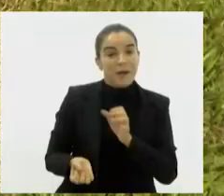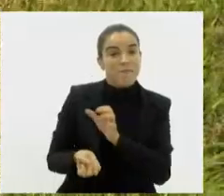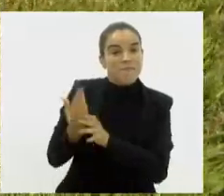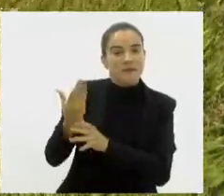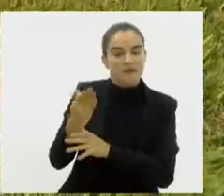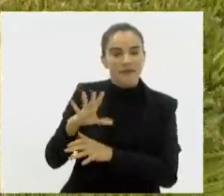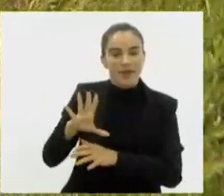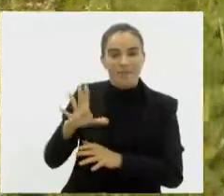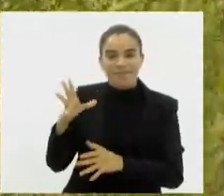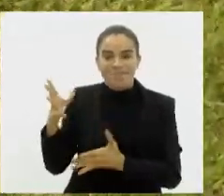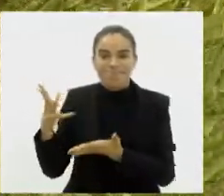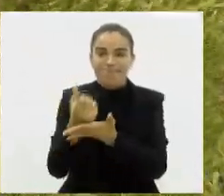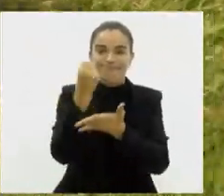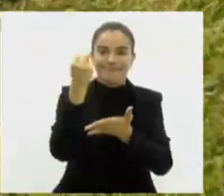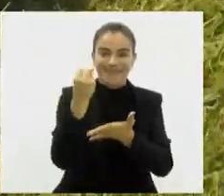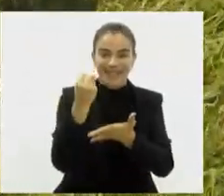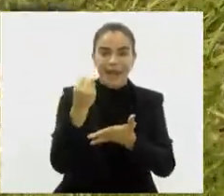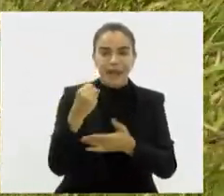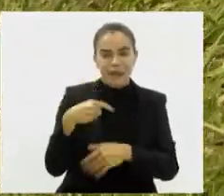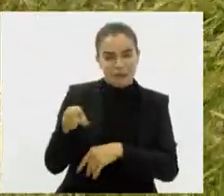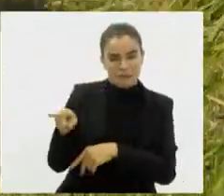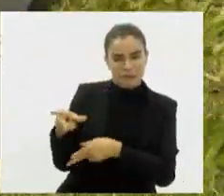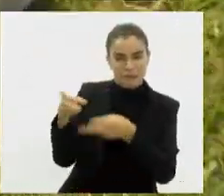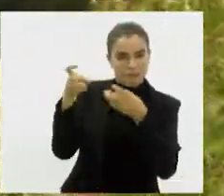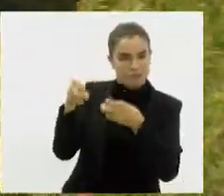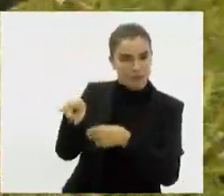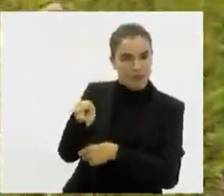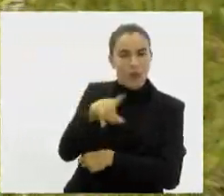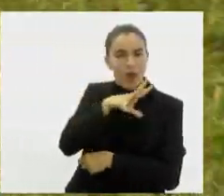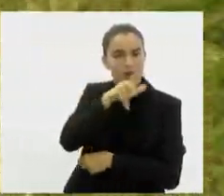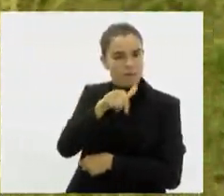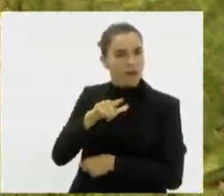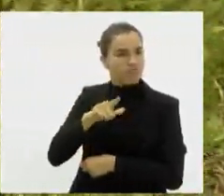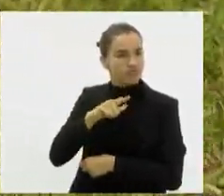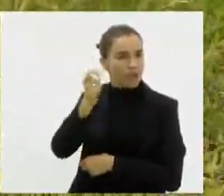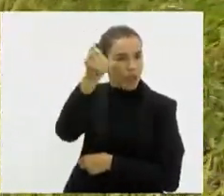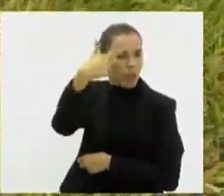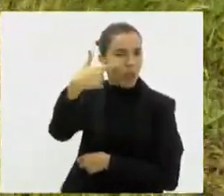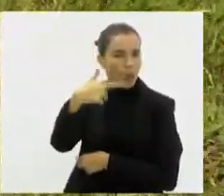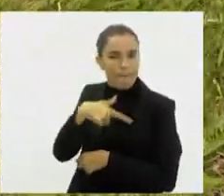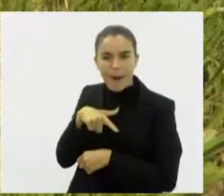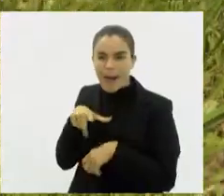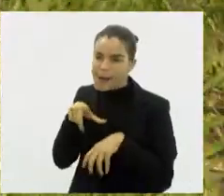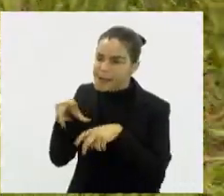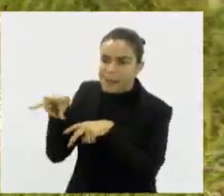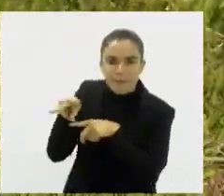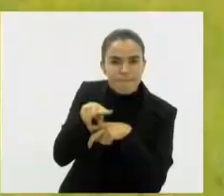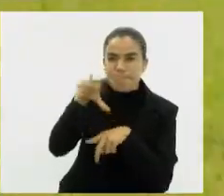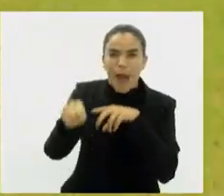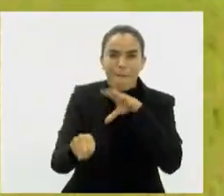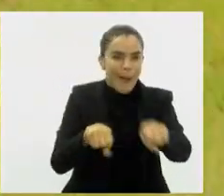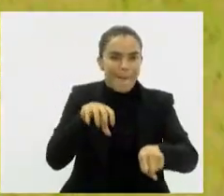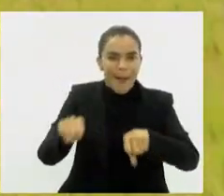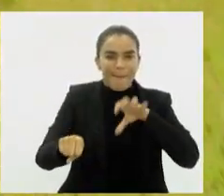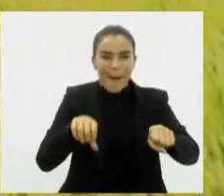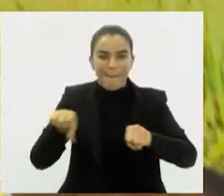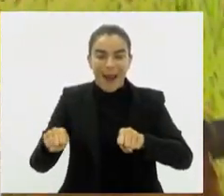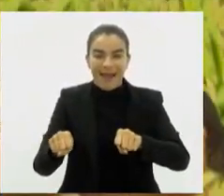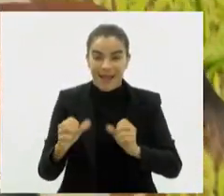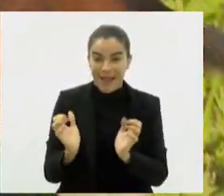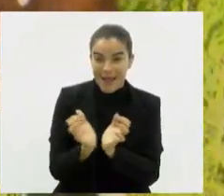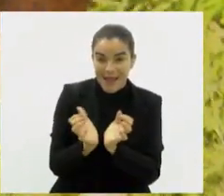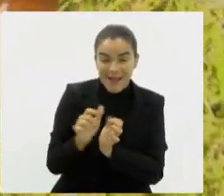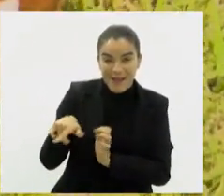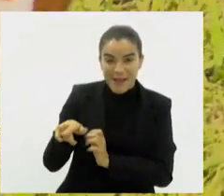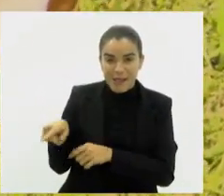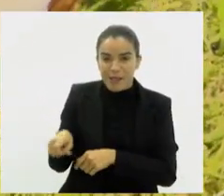foi resgatado, os tratadores perceberam que o animal tinha dom para caçar. E não é que eles tinham razão? A equipe entra com ele